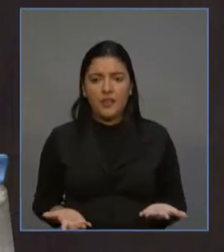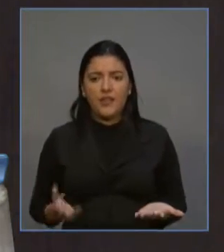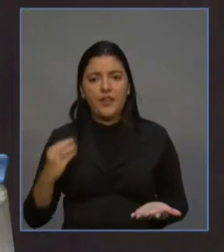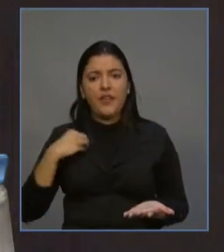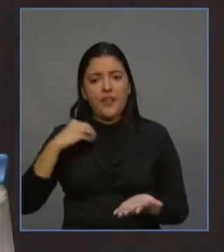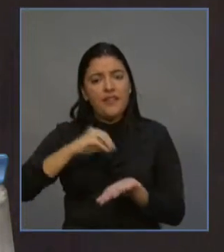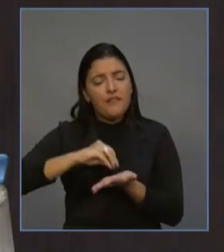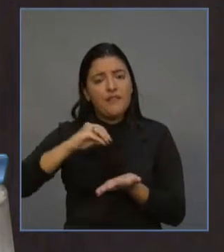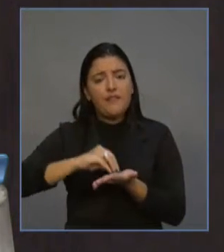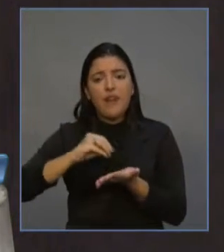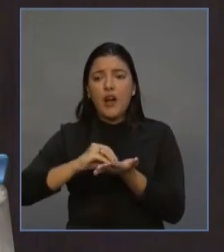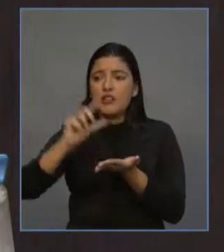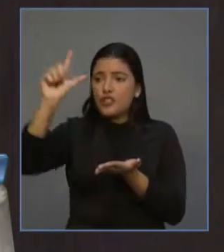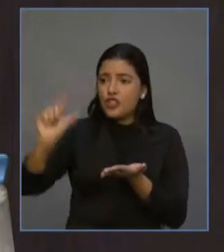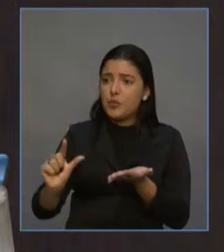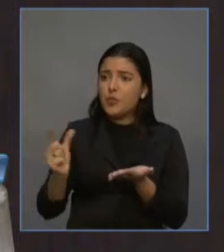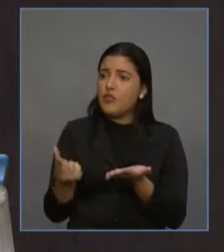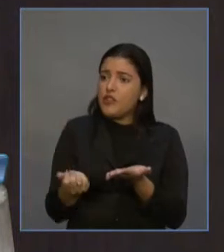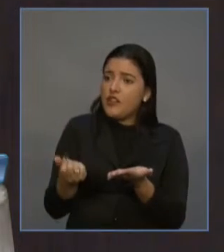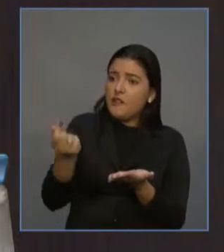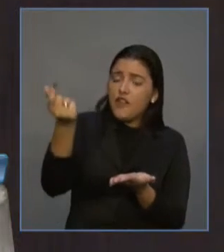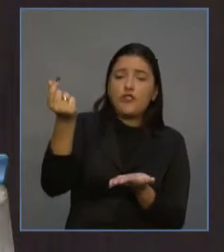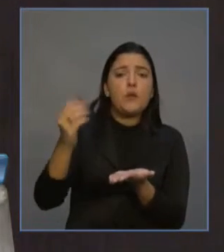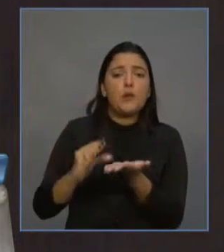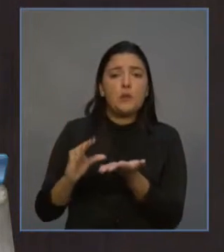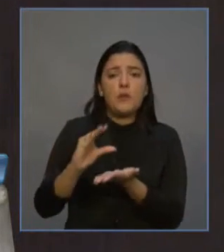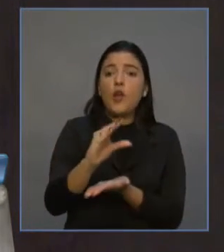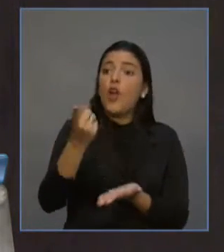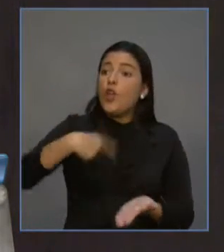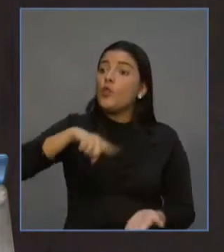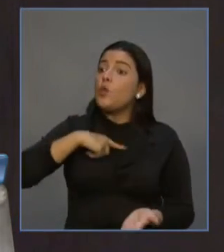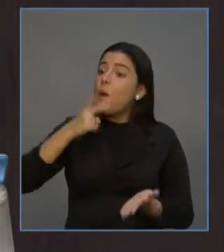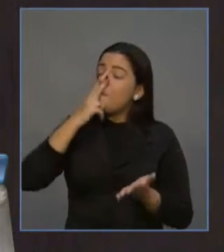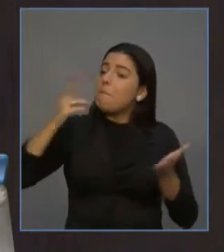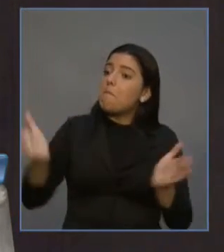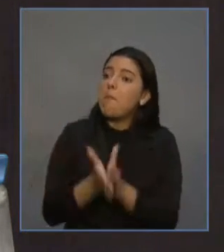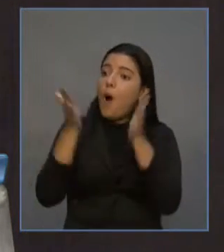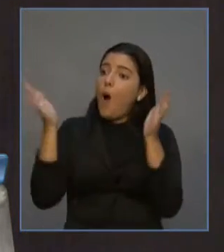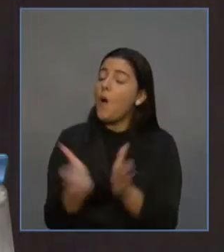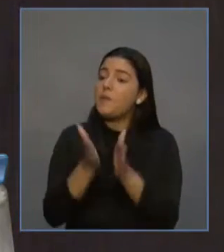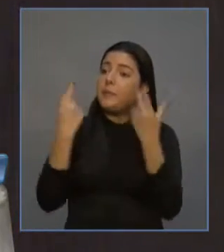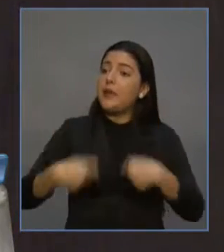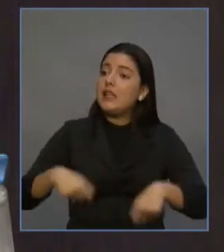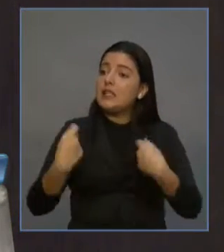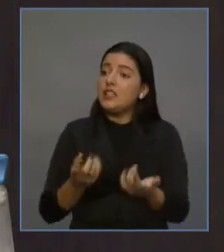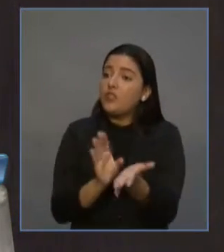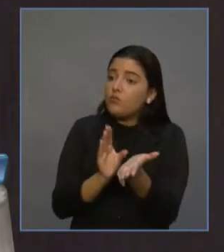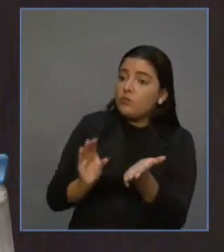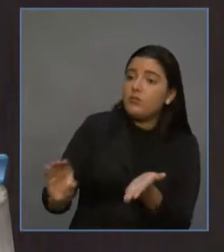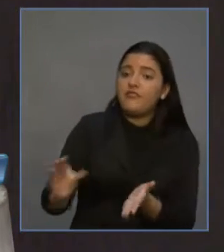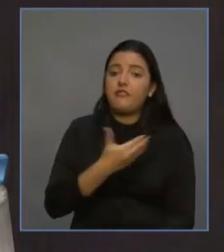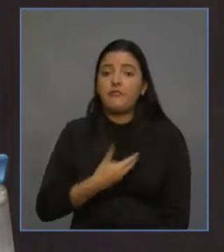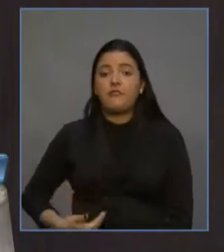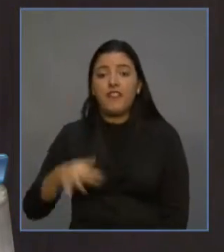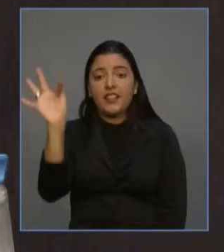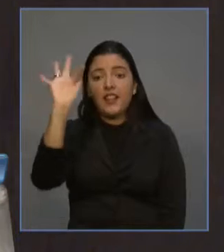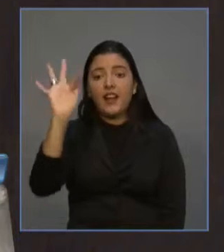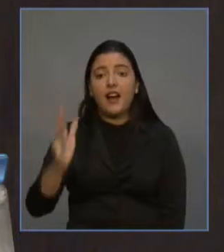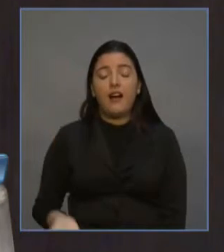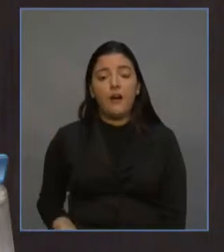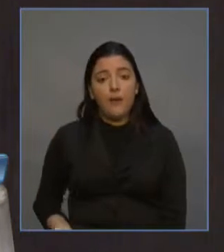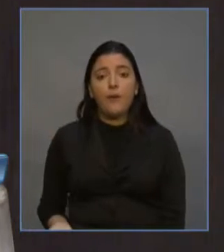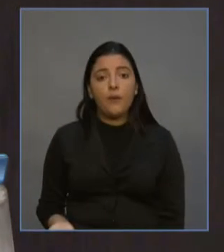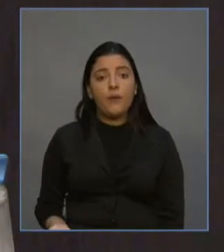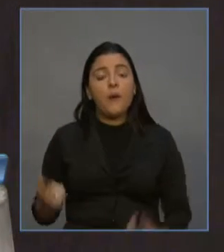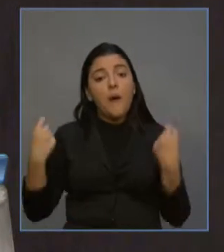dos investimentos públicos na região que mais carece de investimentos públicos. Eu quero,